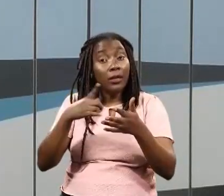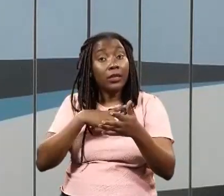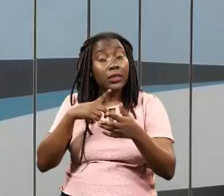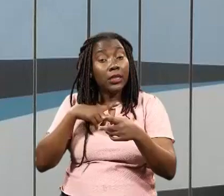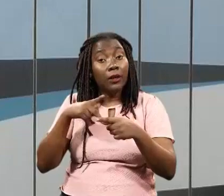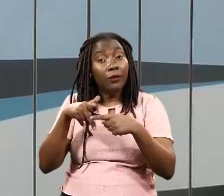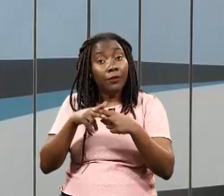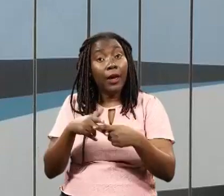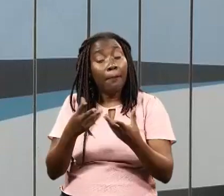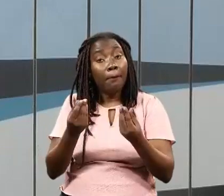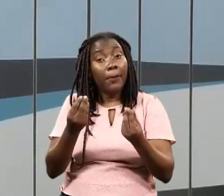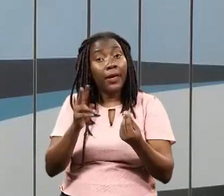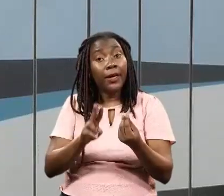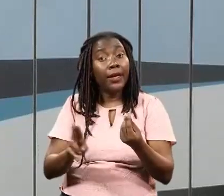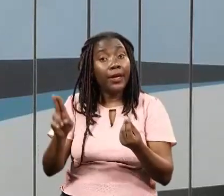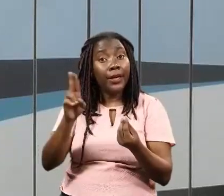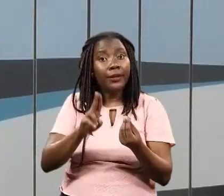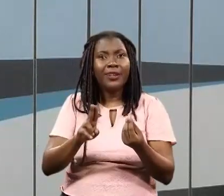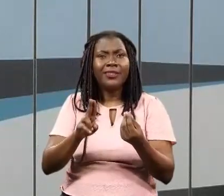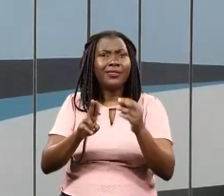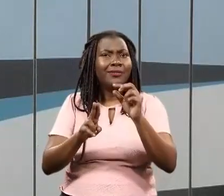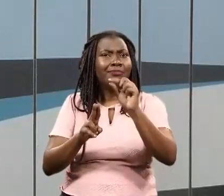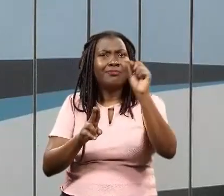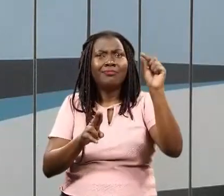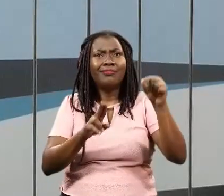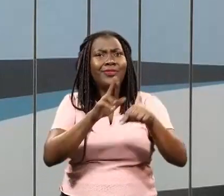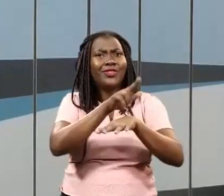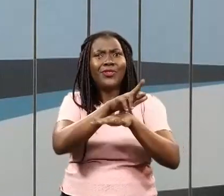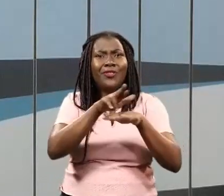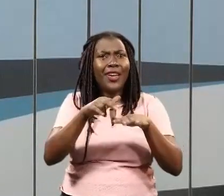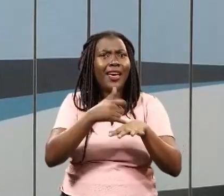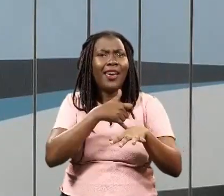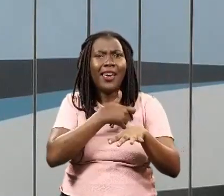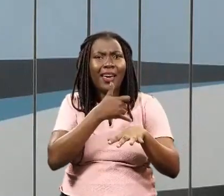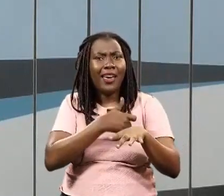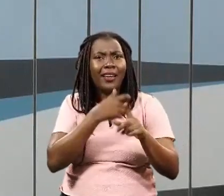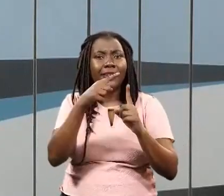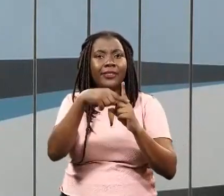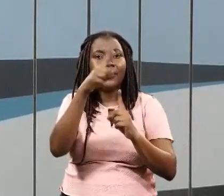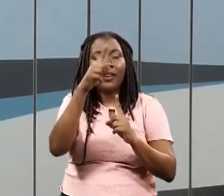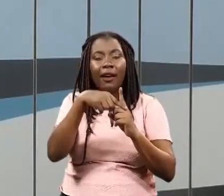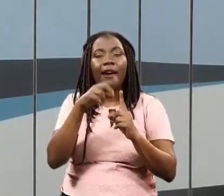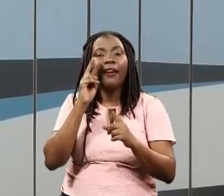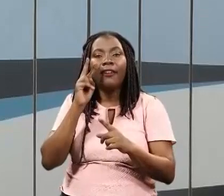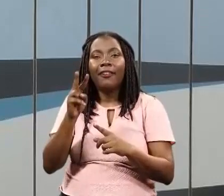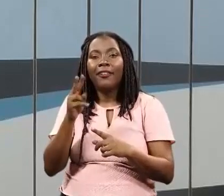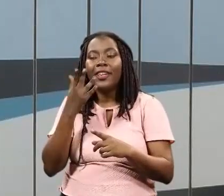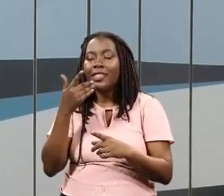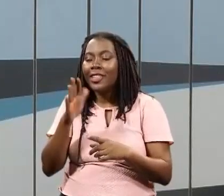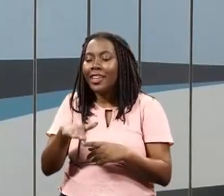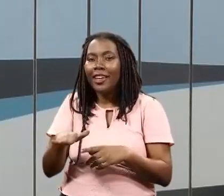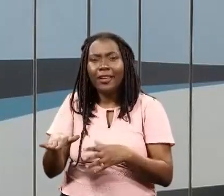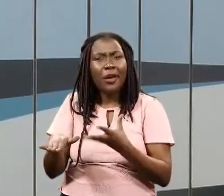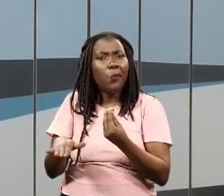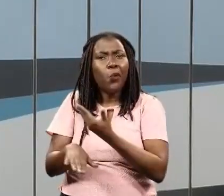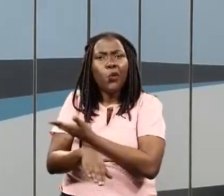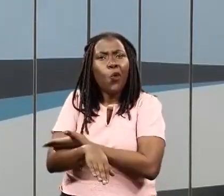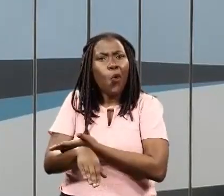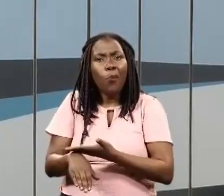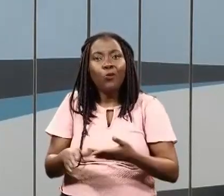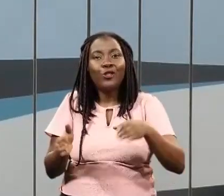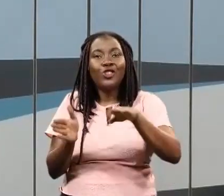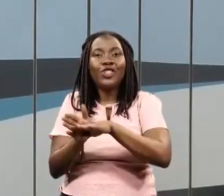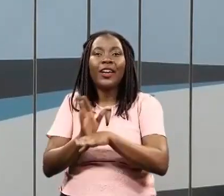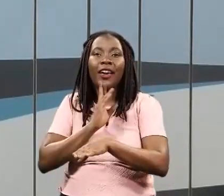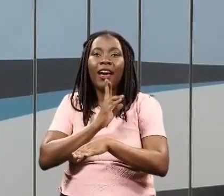ferramenta muito utilizada em diferentes faixas etárias. Acho que desde bebezinho a gente vê as crianças. É muito comum a gente chegar num restaurante,